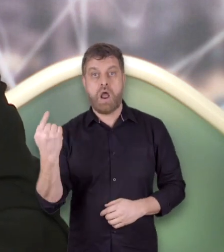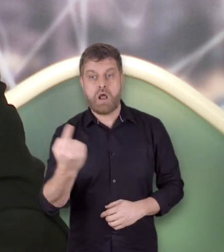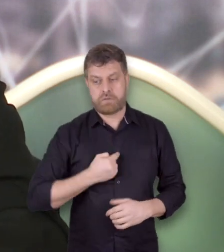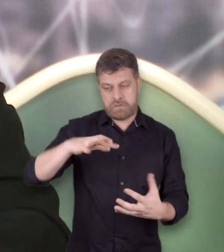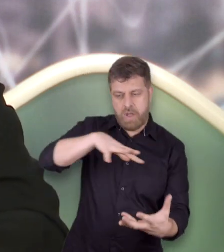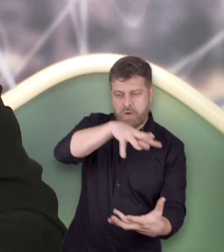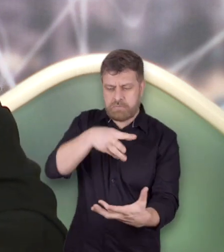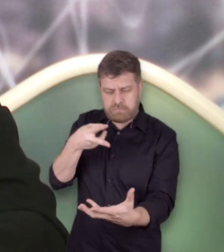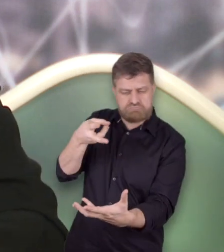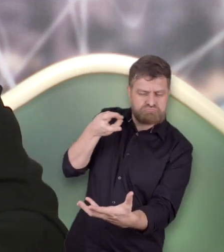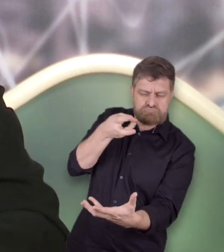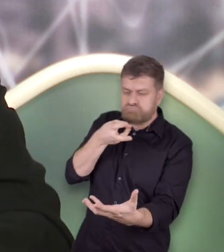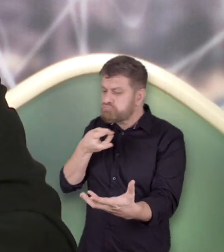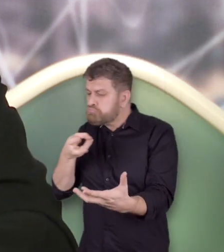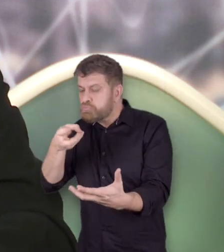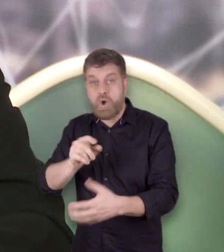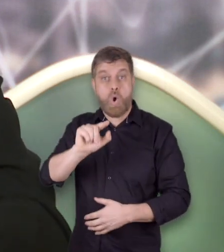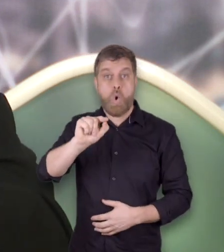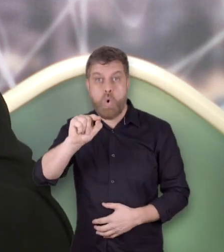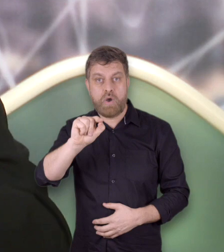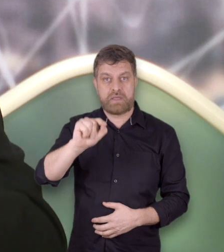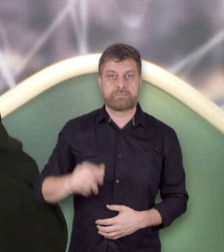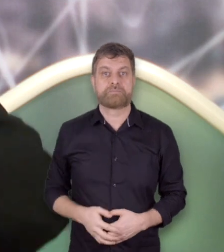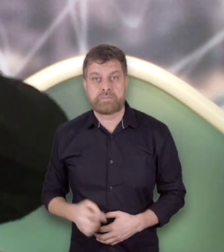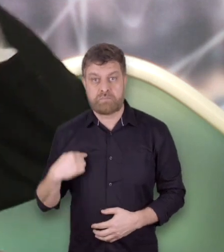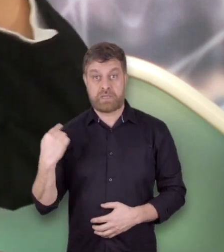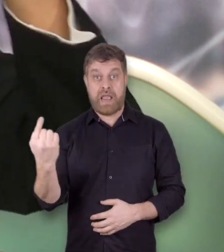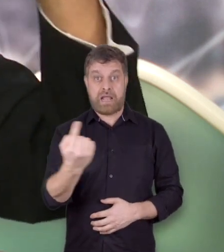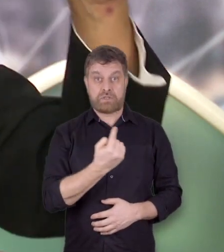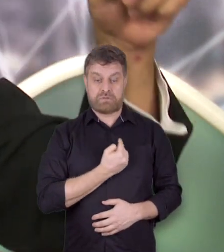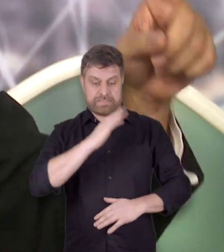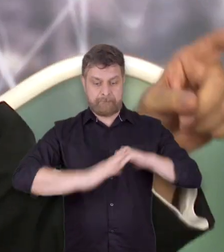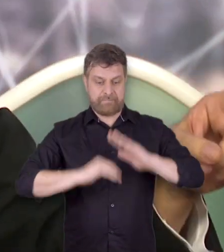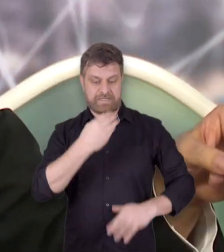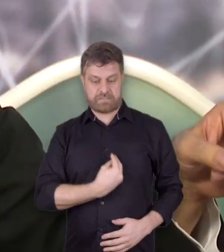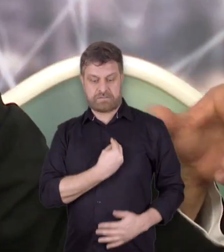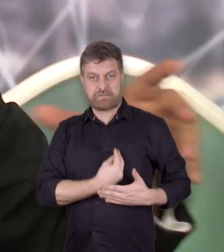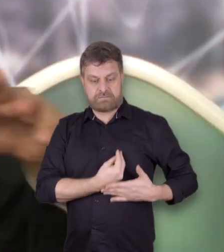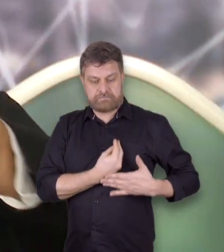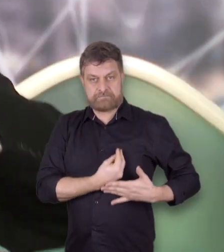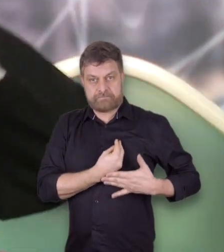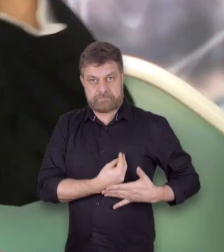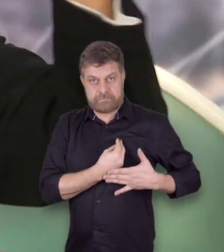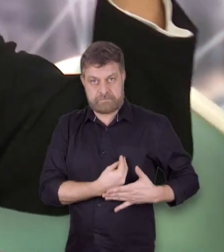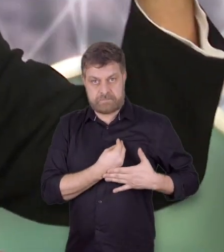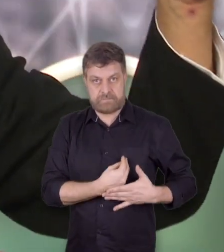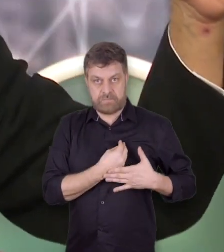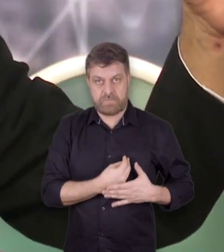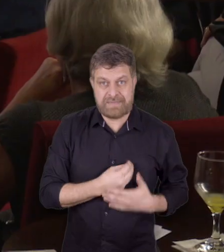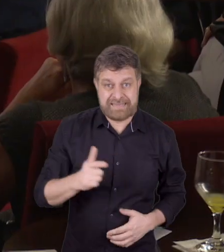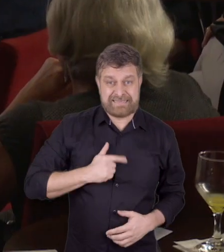nós olhamos para o mundo e constatamos que o conjunto da nossa atividade, toda a atividade